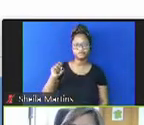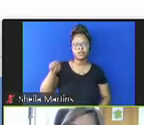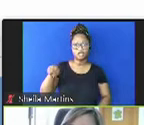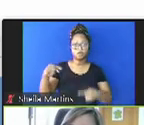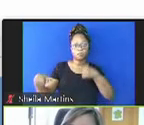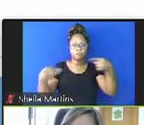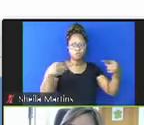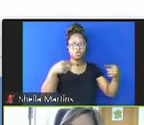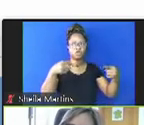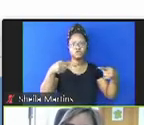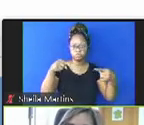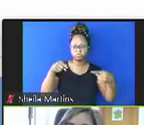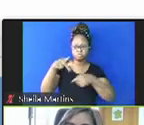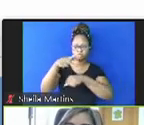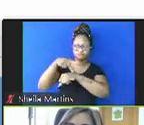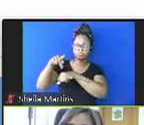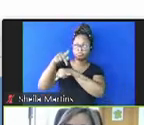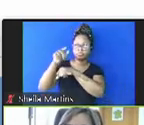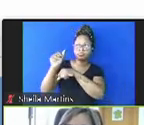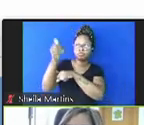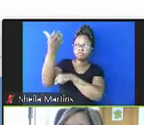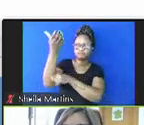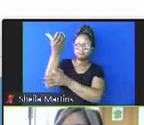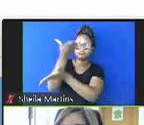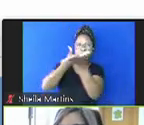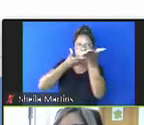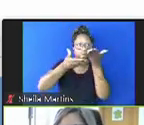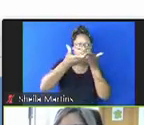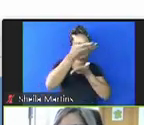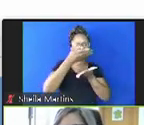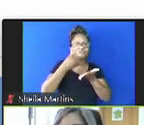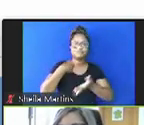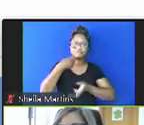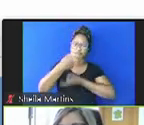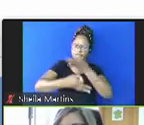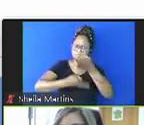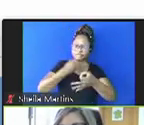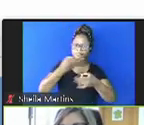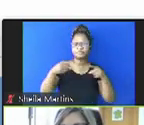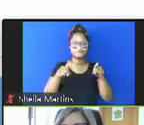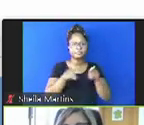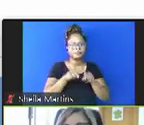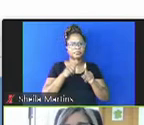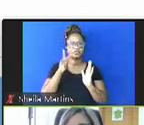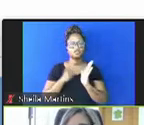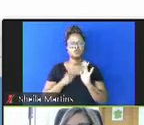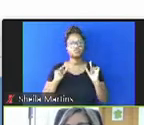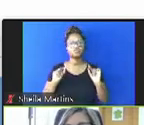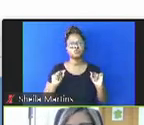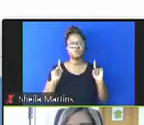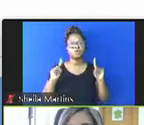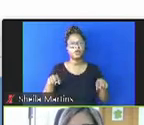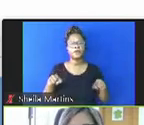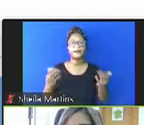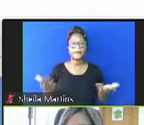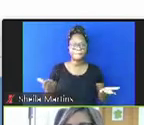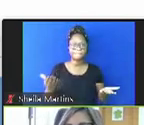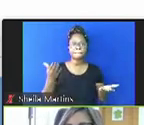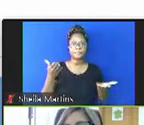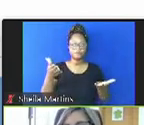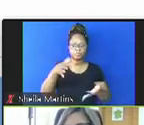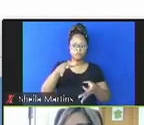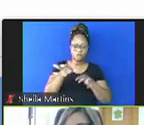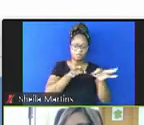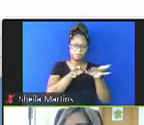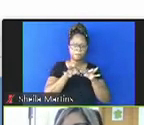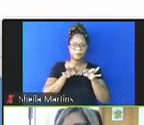de internacionalização, e comentar, na verdade, que esses